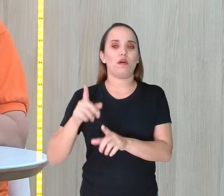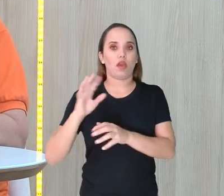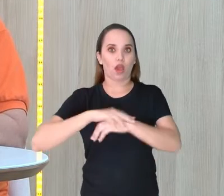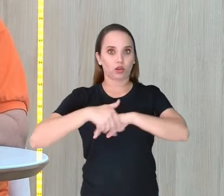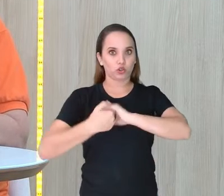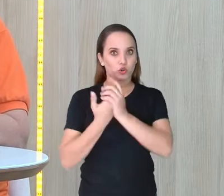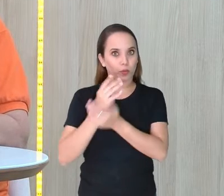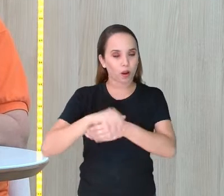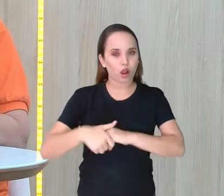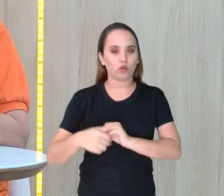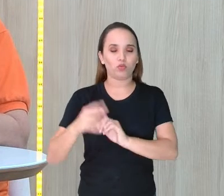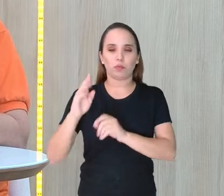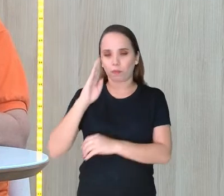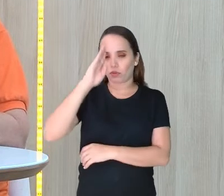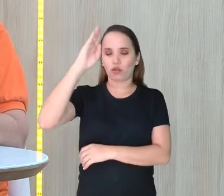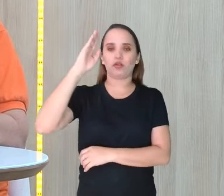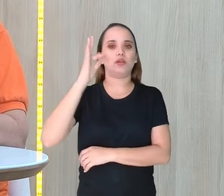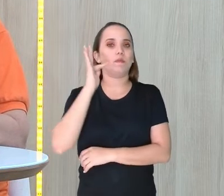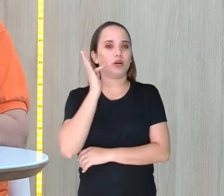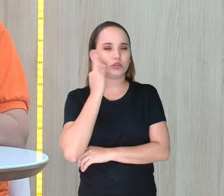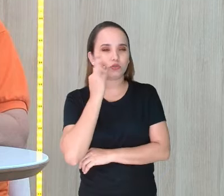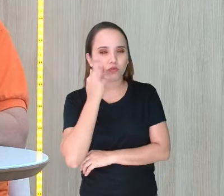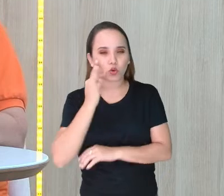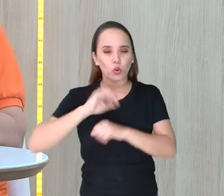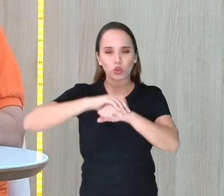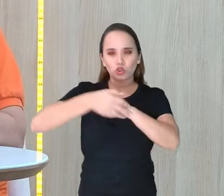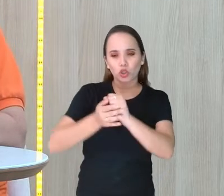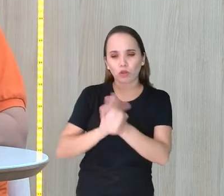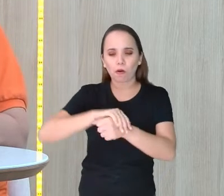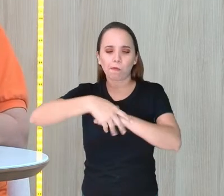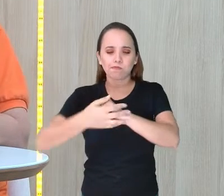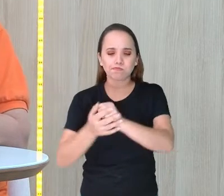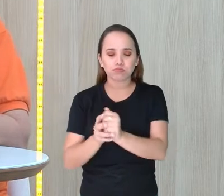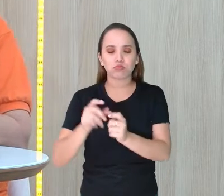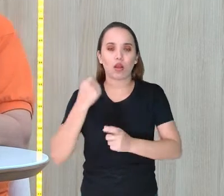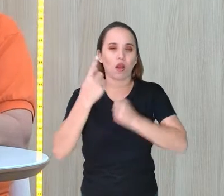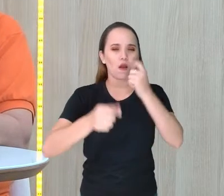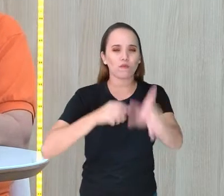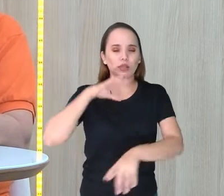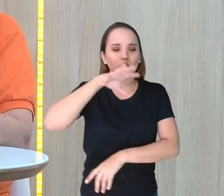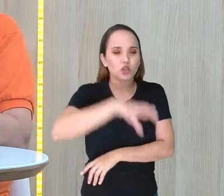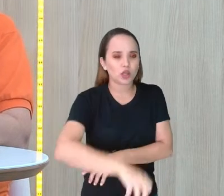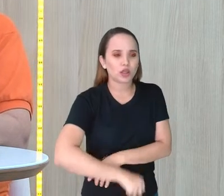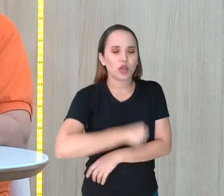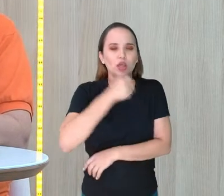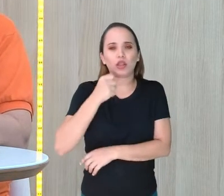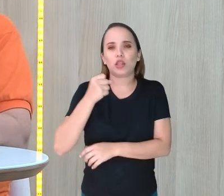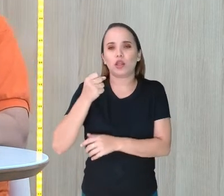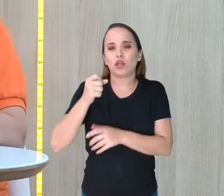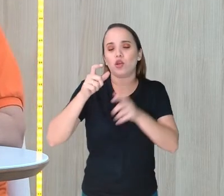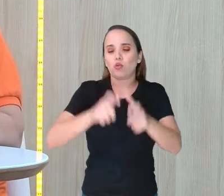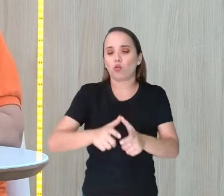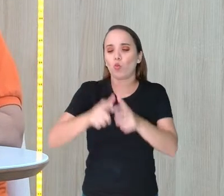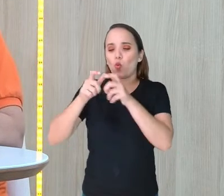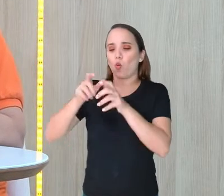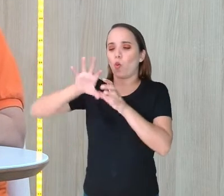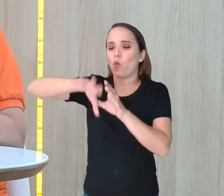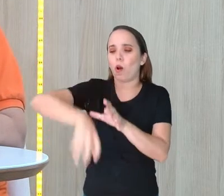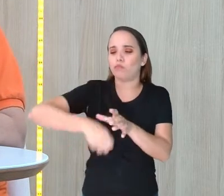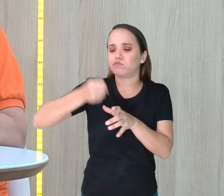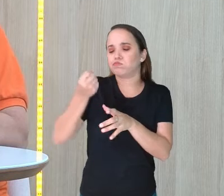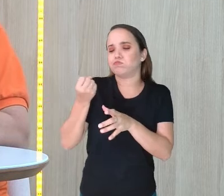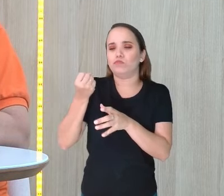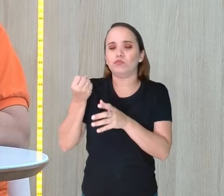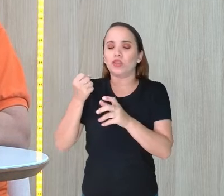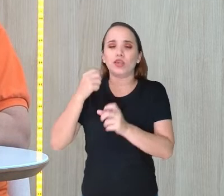principalmente frutas, né, que muitas vezes a gente retira direto do local onde a gente guarda, se é numa